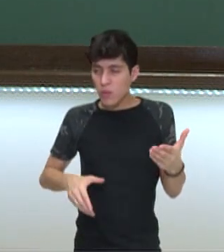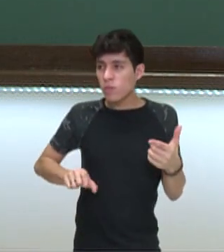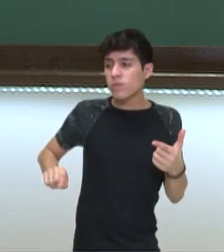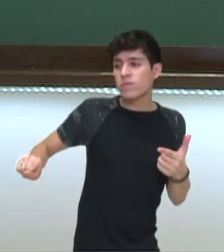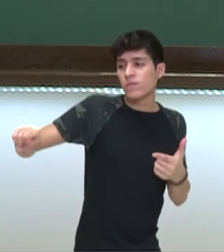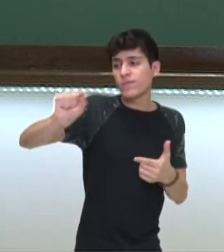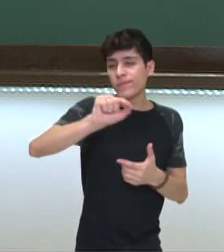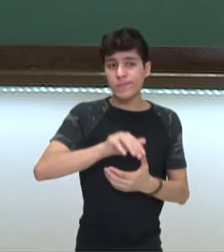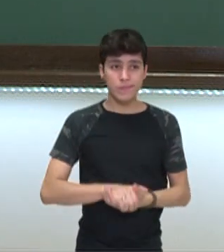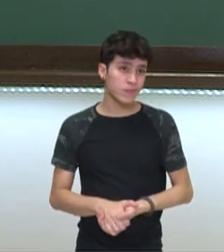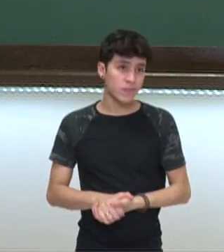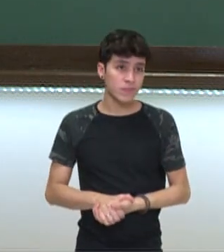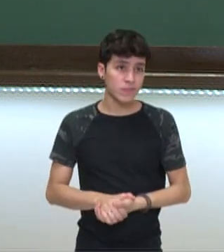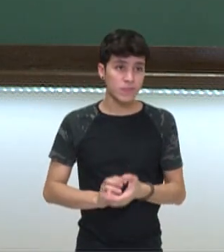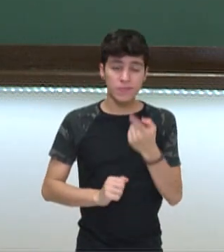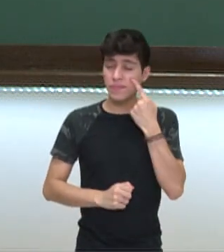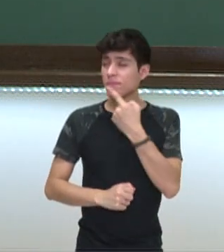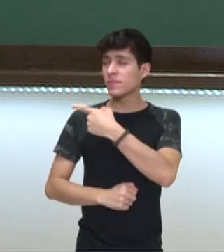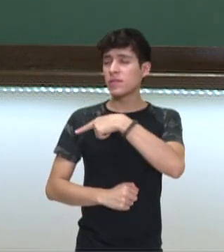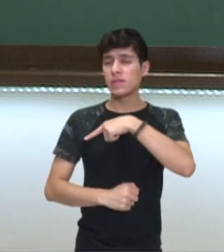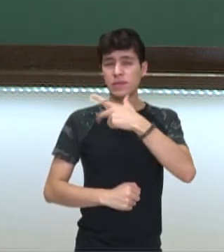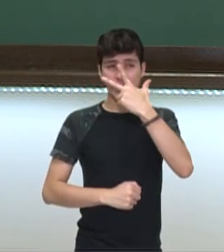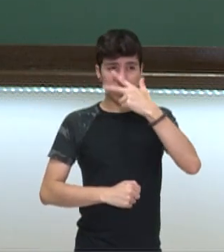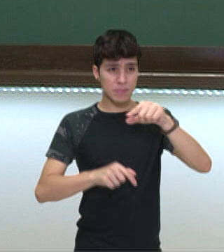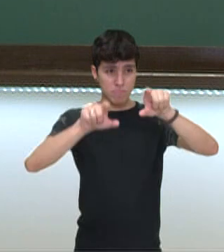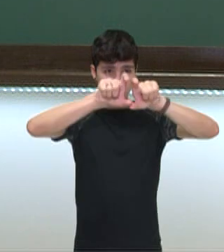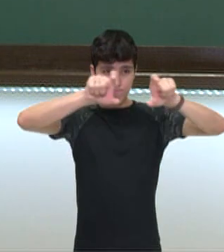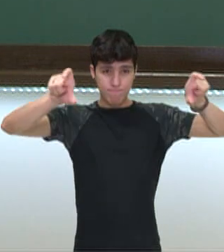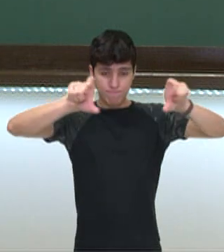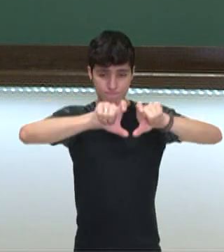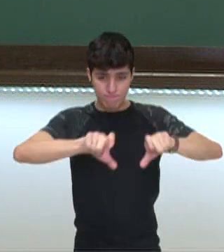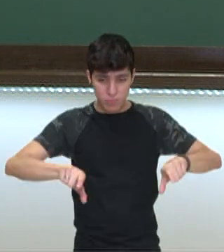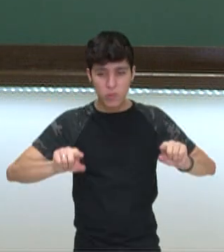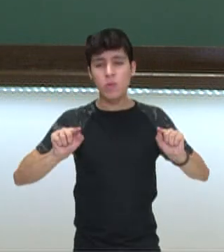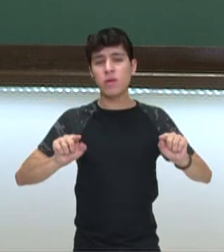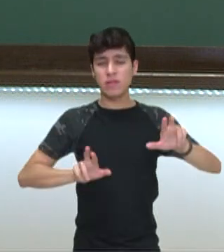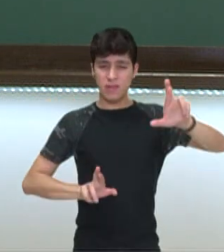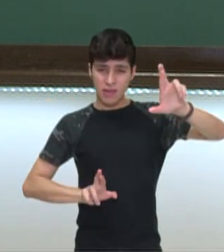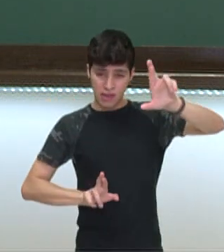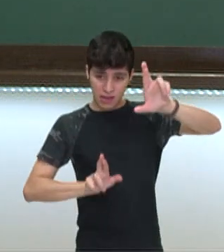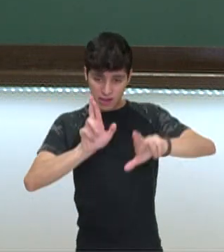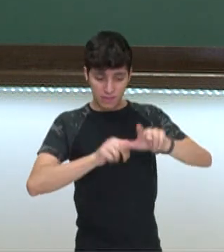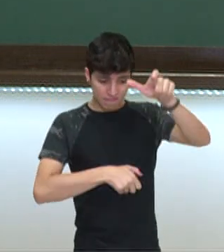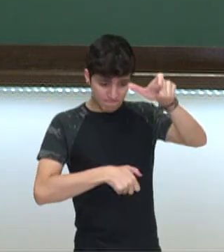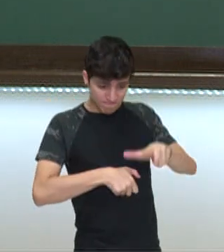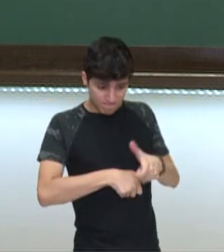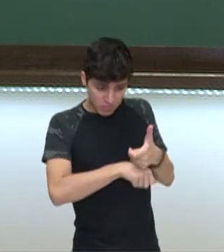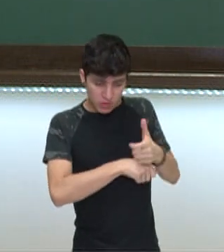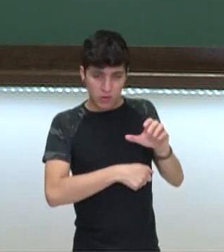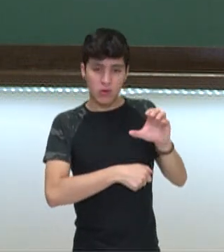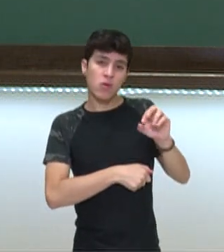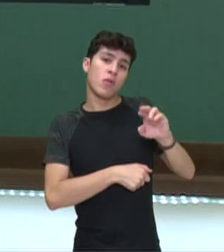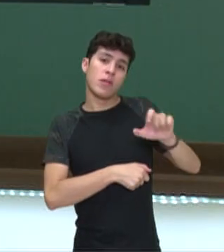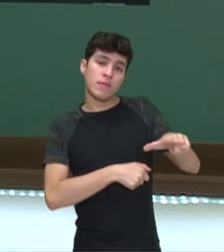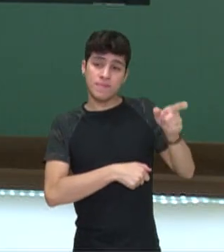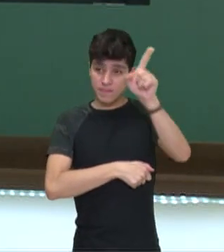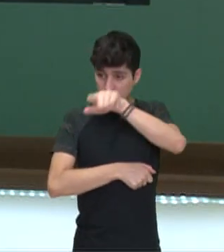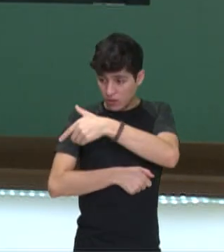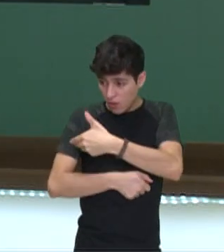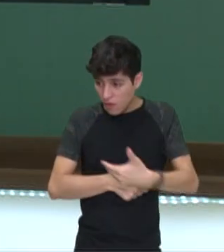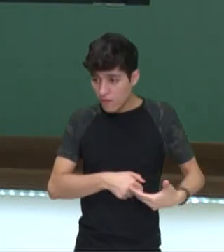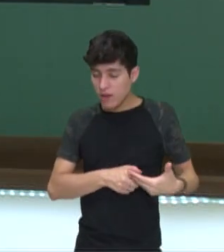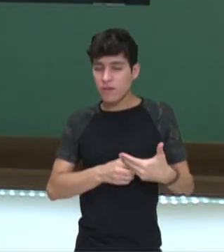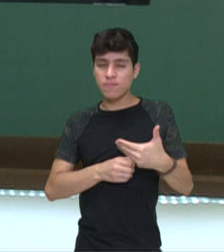e que eu trago aqui para vocês que você nós vamos ver justamente uma relação entre os coronéis com o